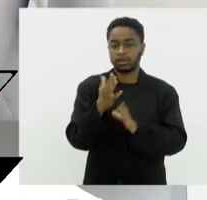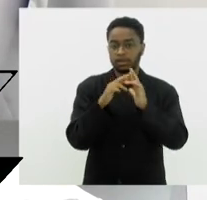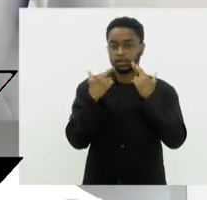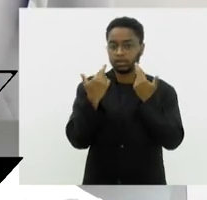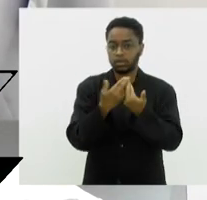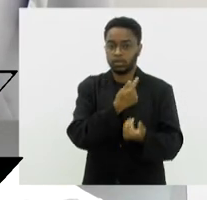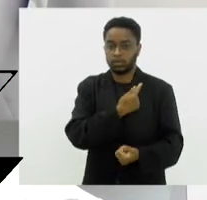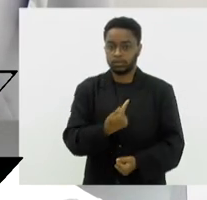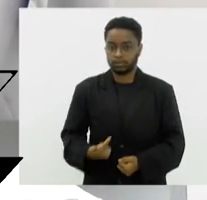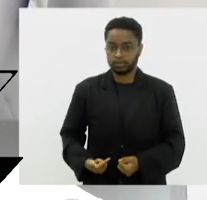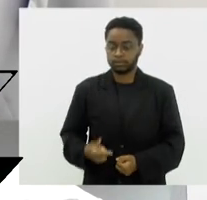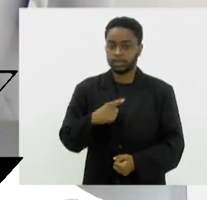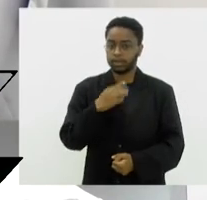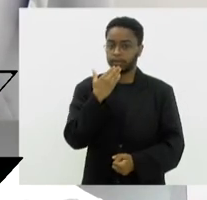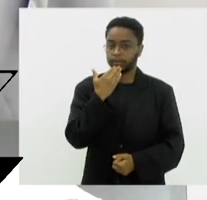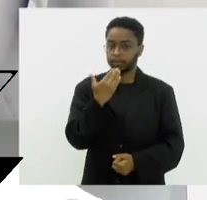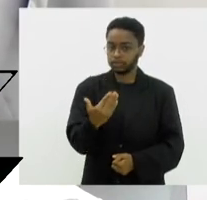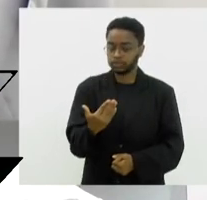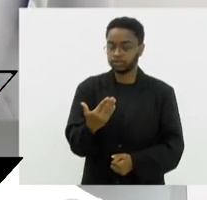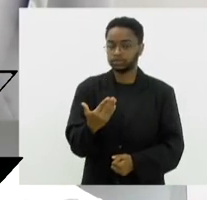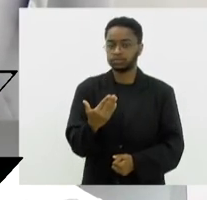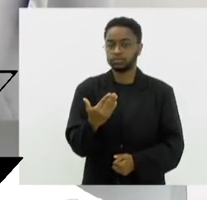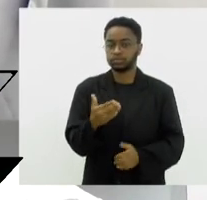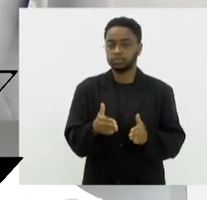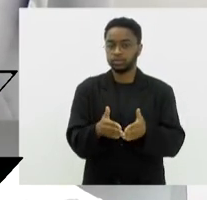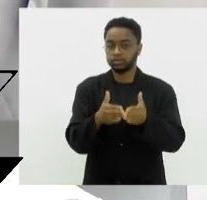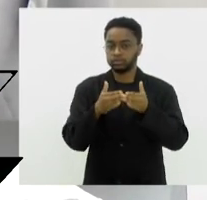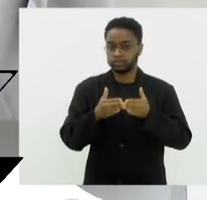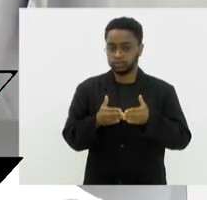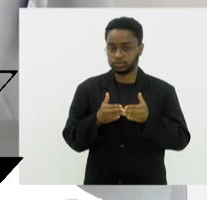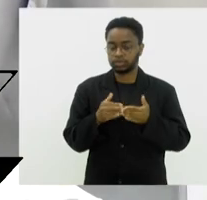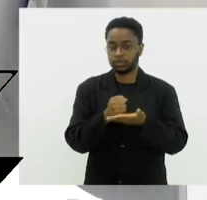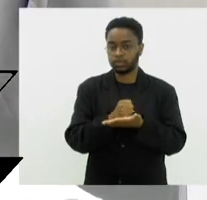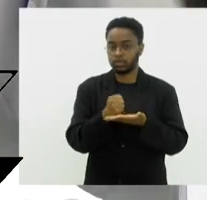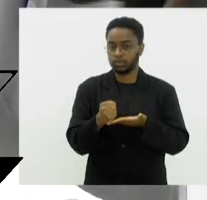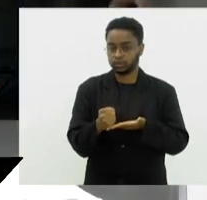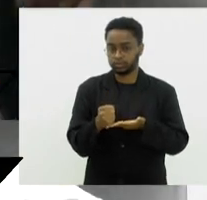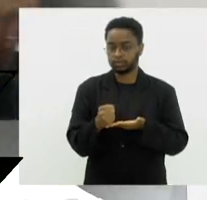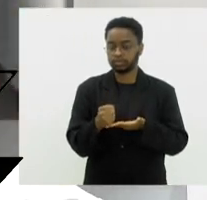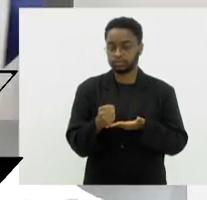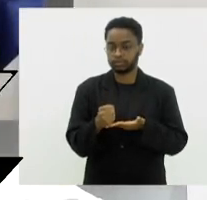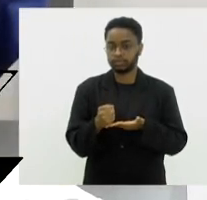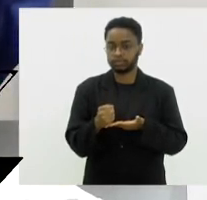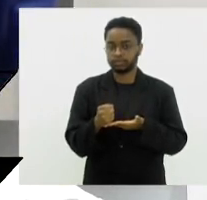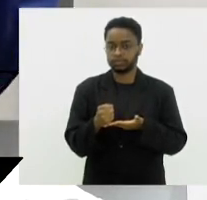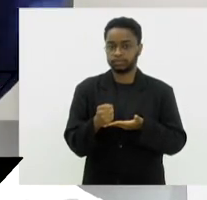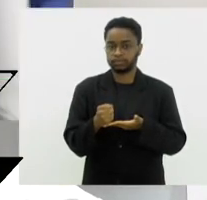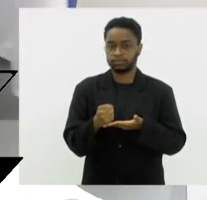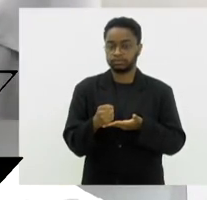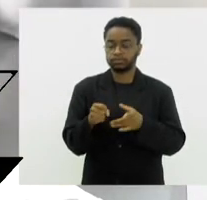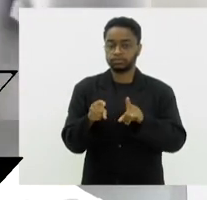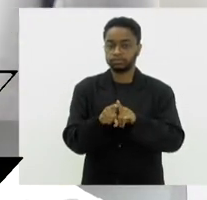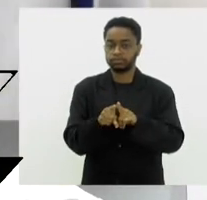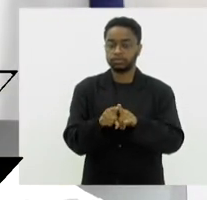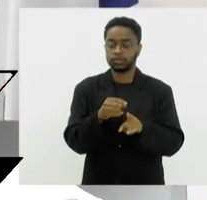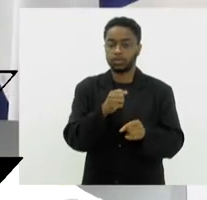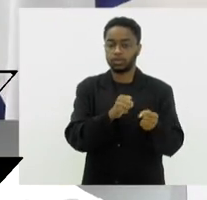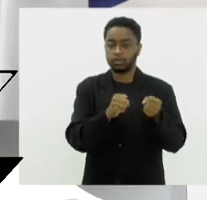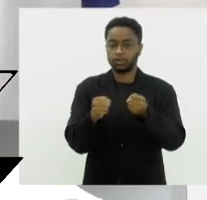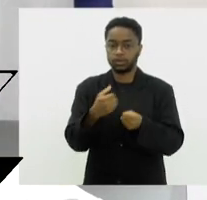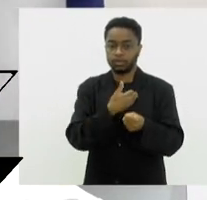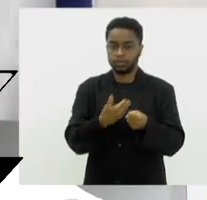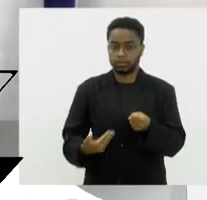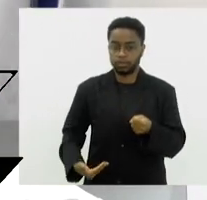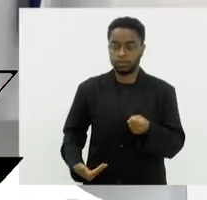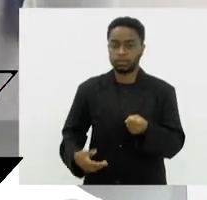pedido liminar de suspensão do contrato, de que se abstenha o poder público de